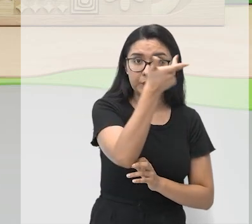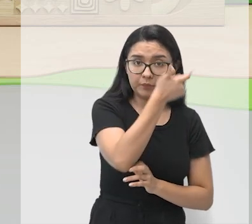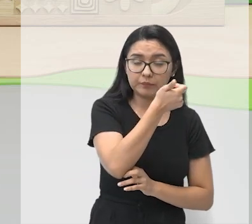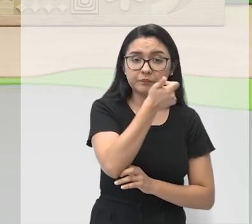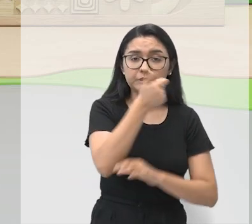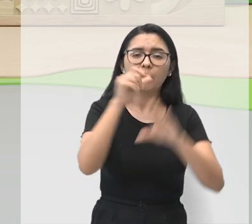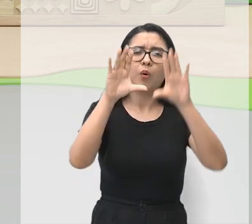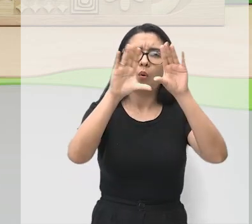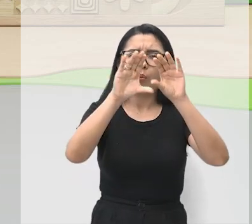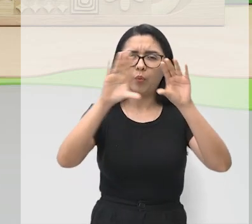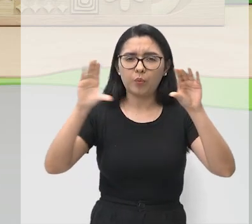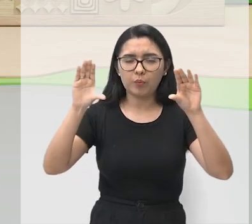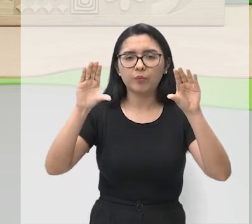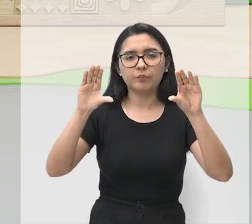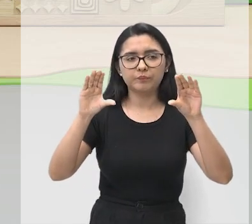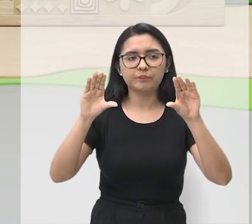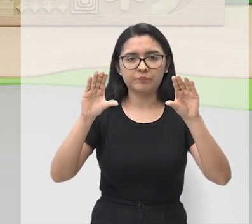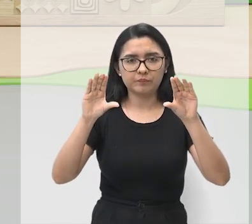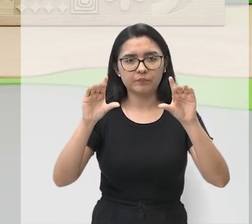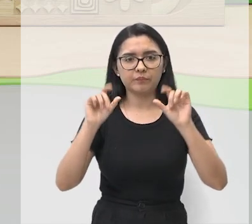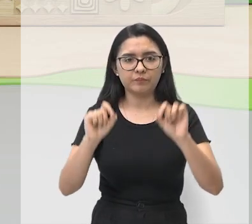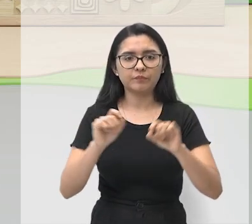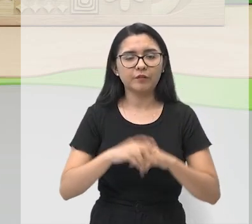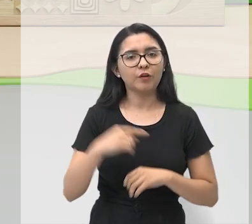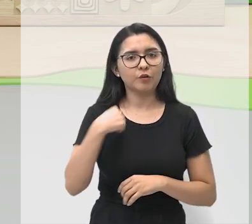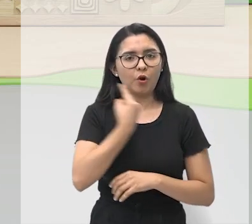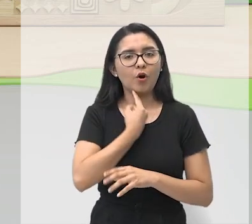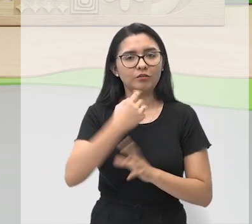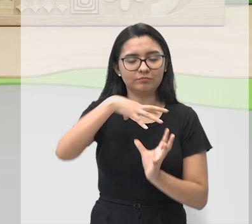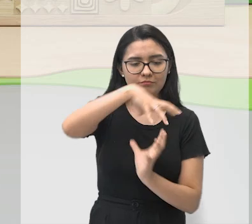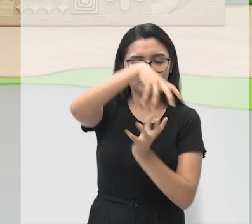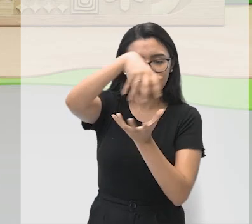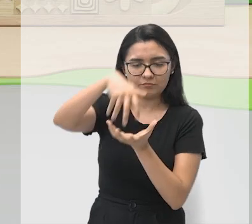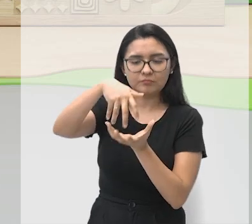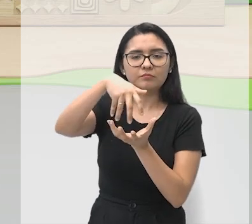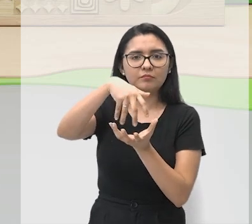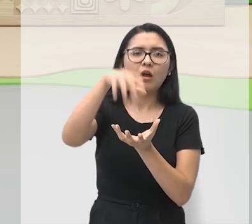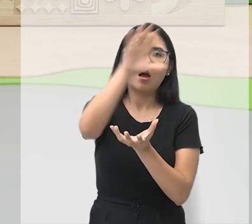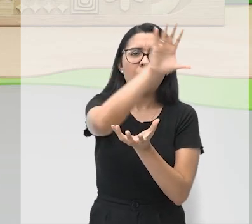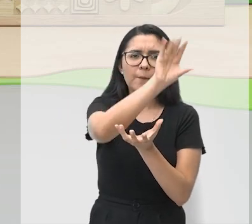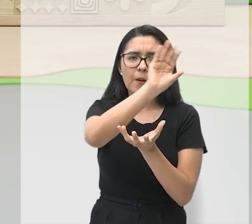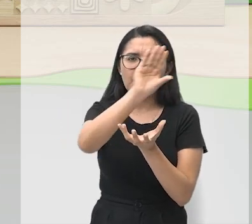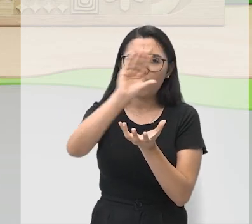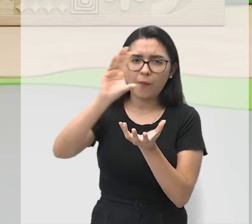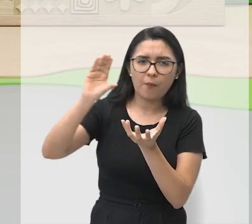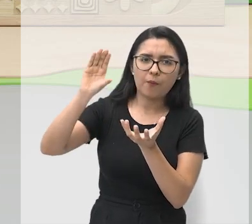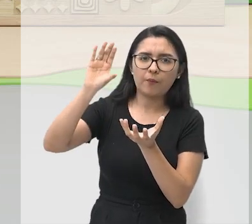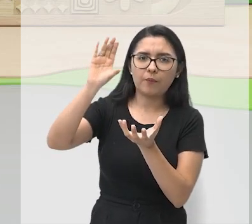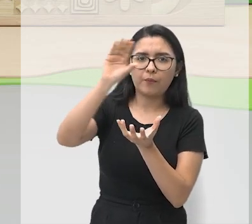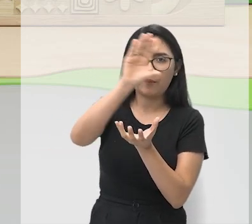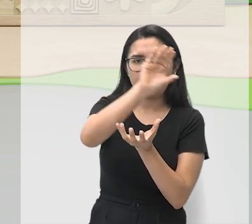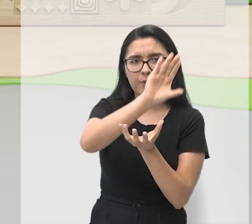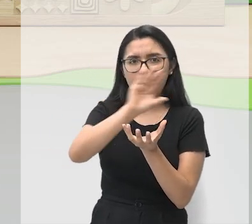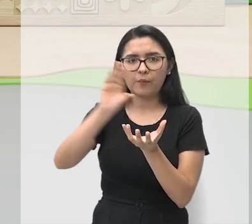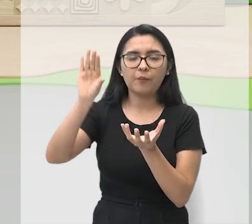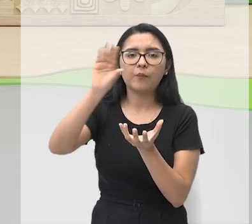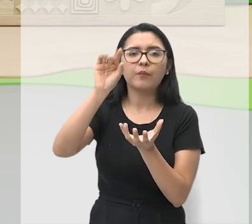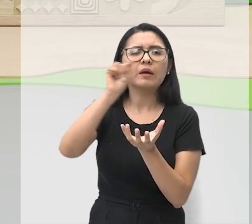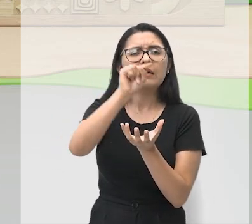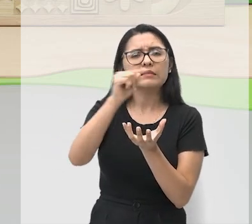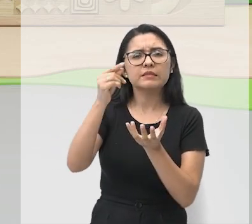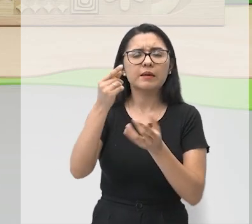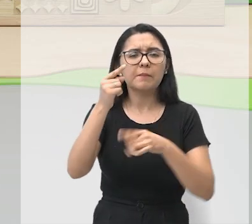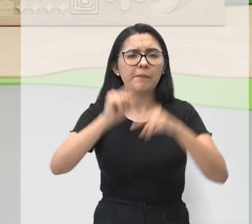que atualmente nos encontramos, né? O material dessa nuvem começou